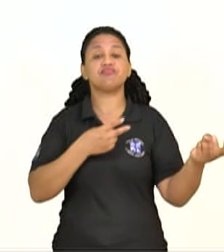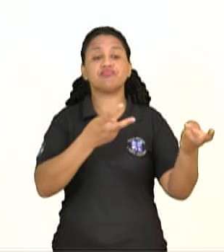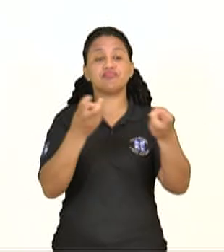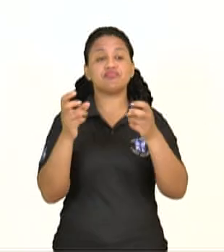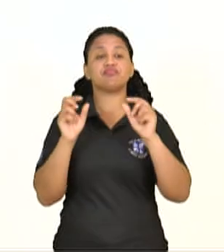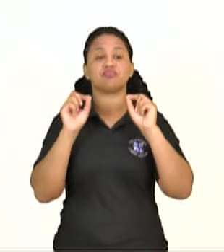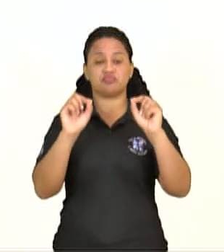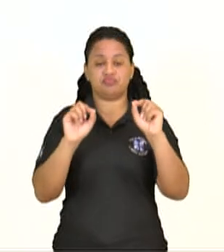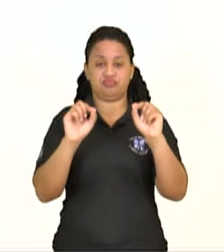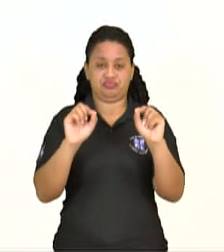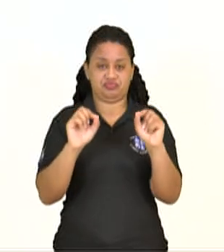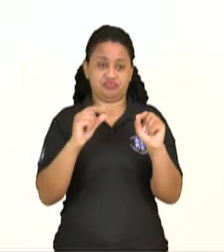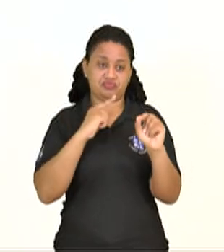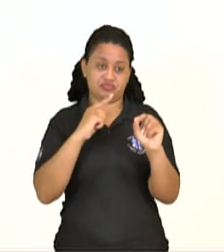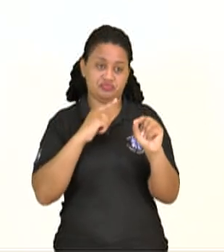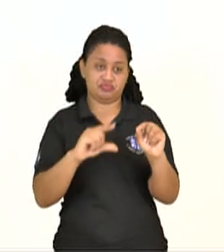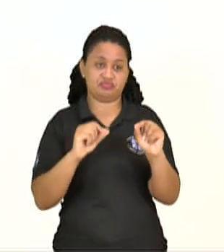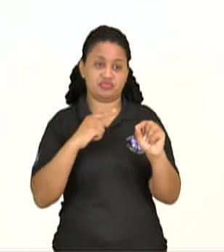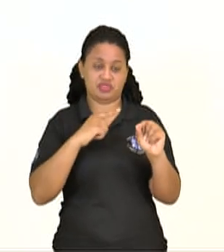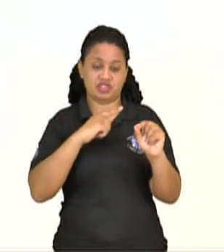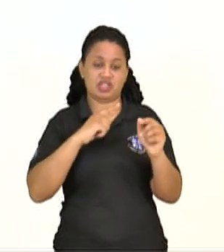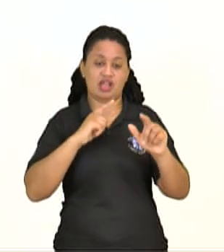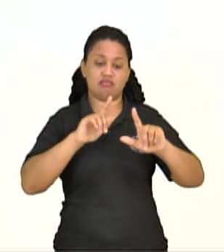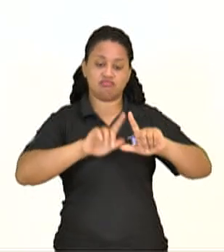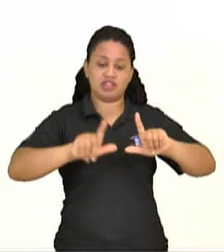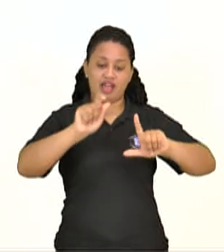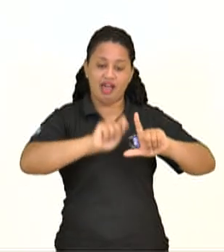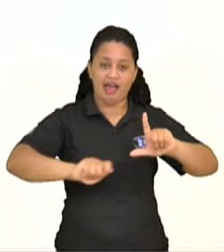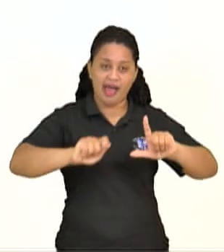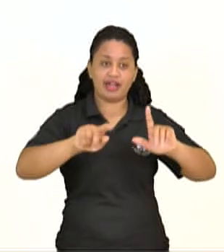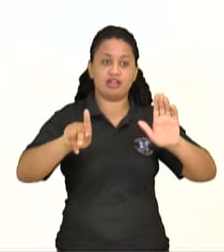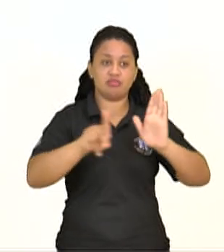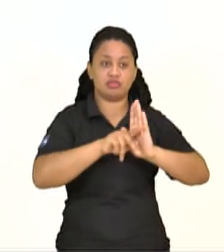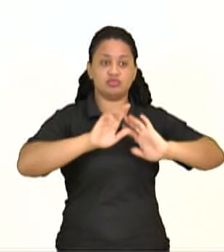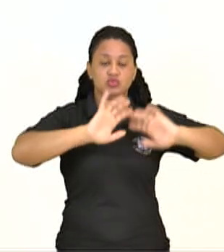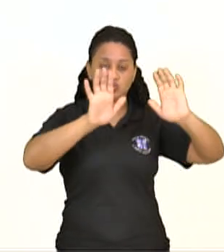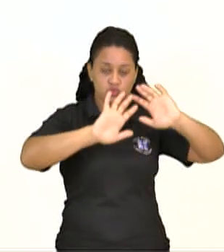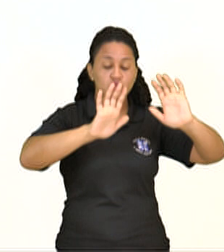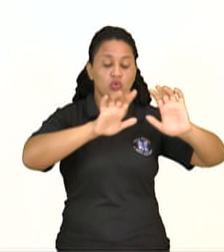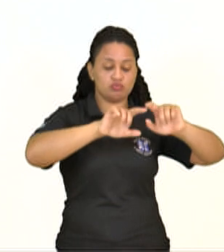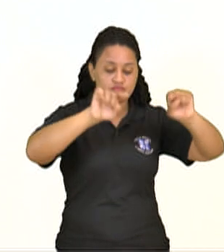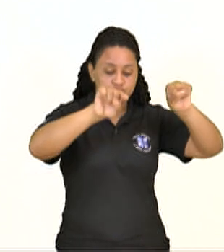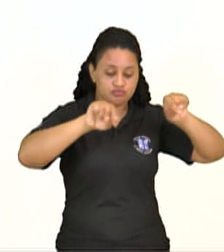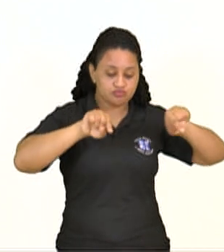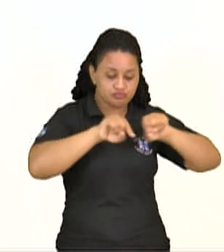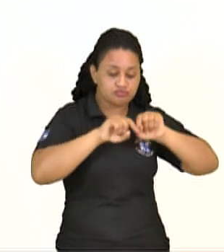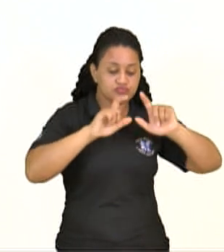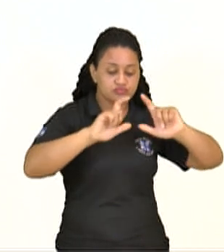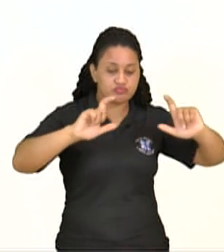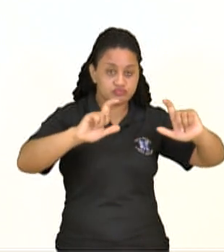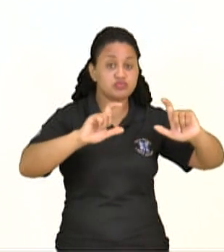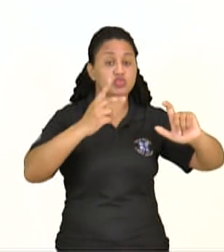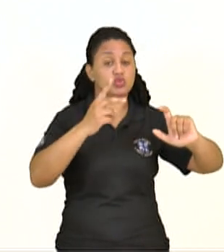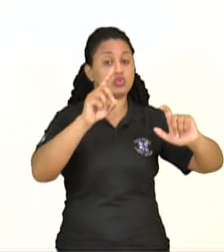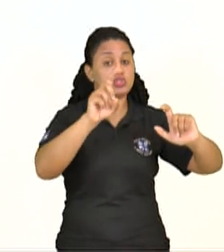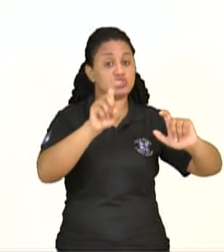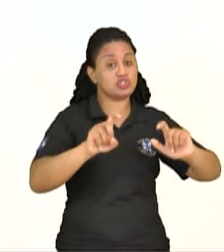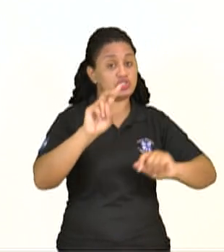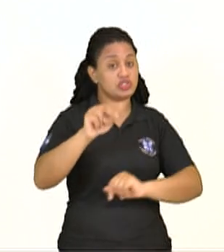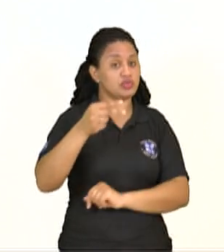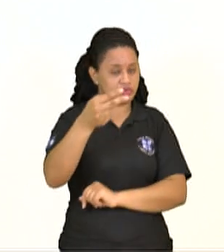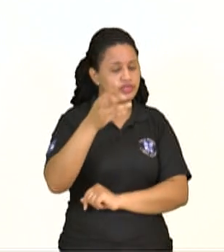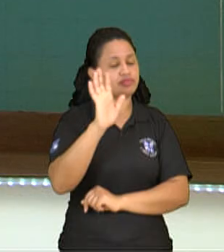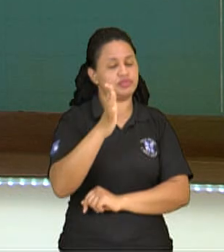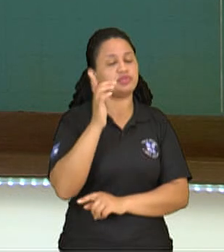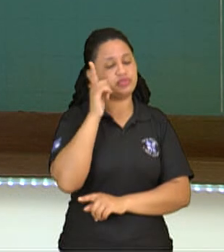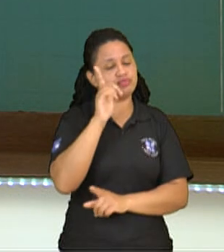a gente tem lá, né, a área do jogo, né, que é a área ali, né, a área da quadra de jogo, né, igual a 2x². Isso nós já